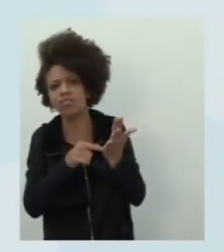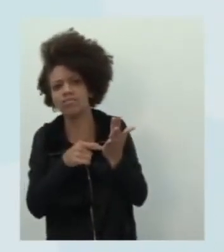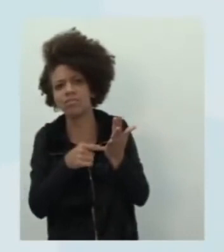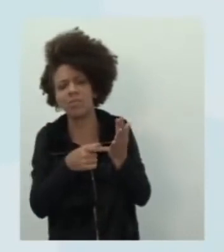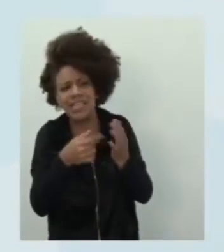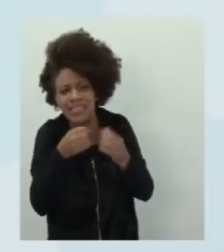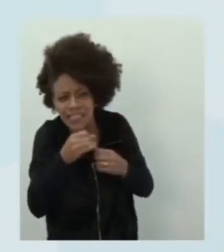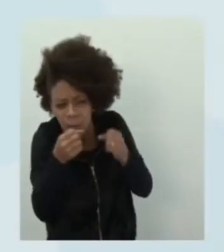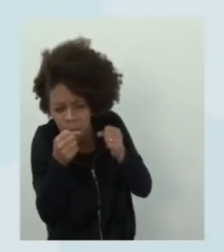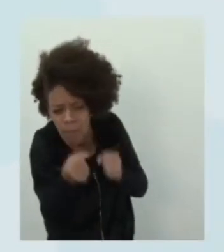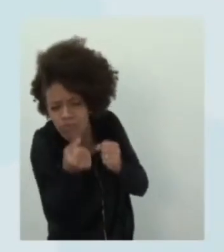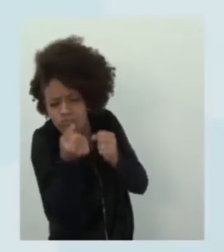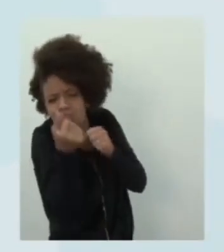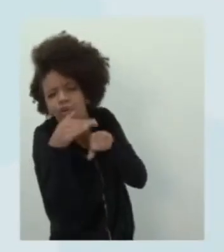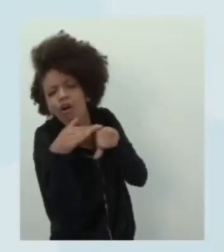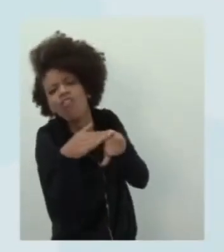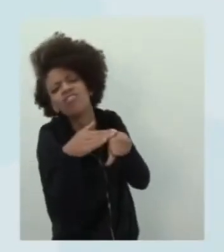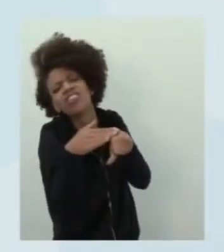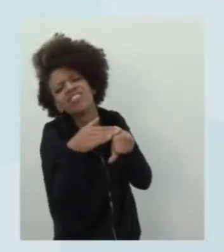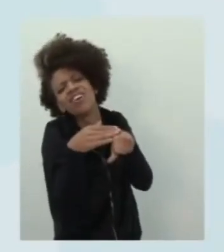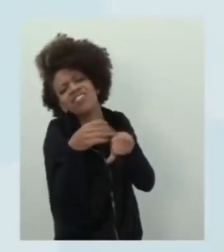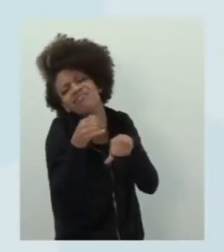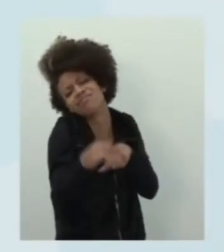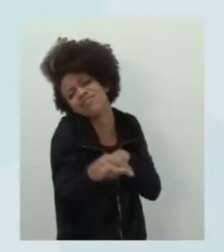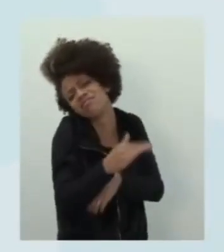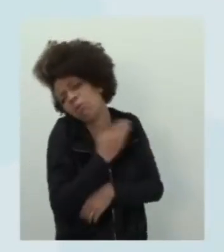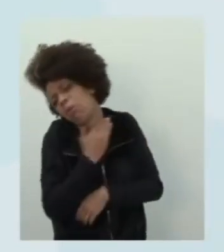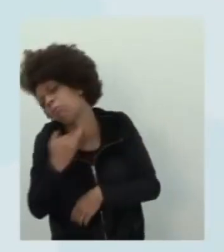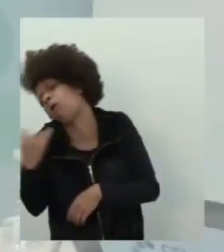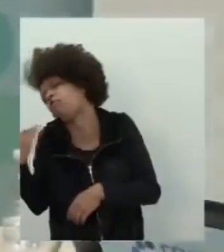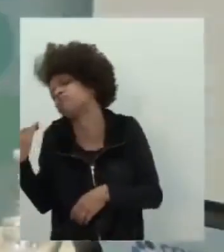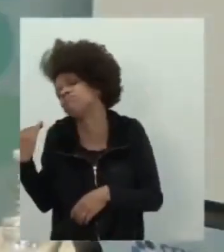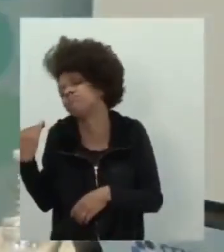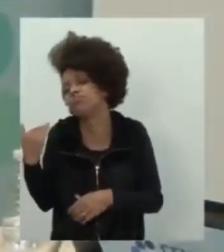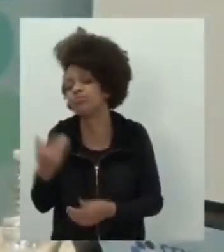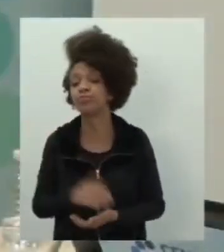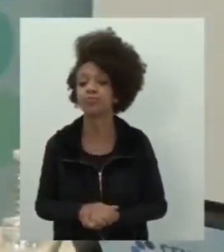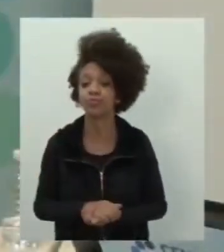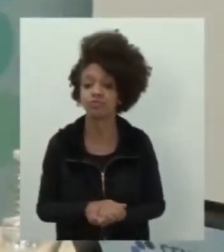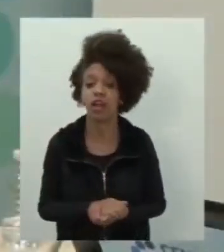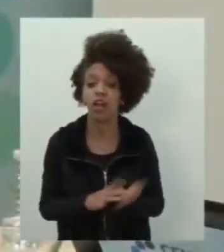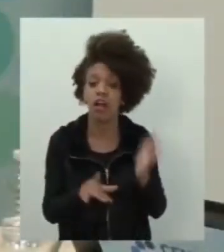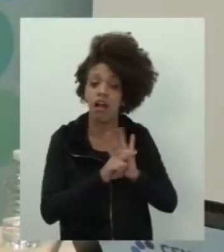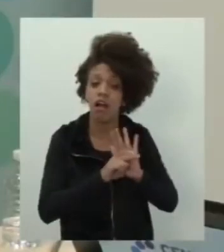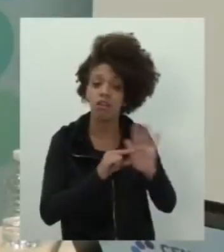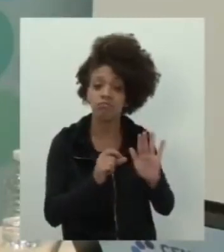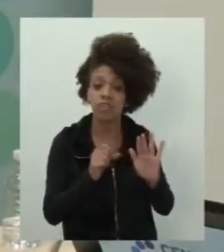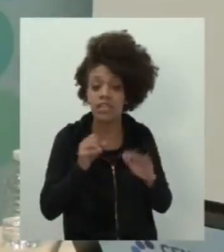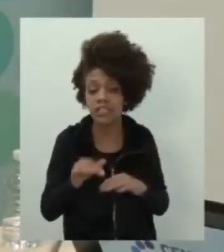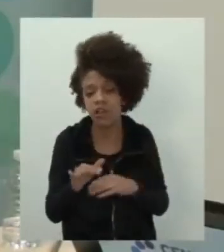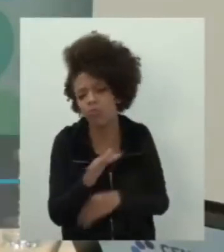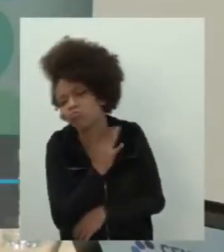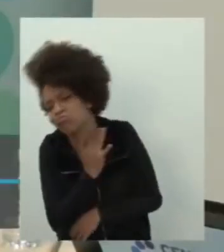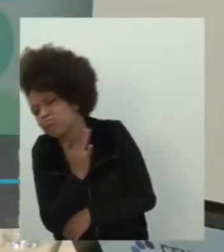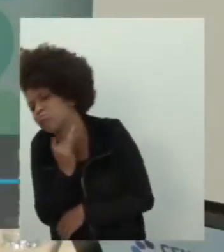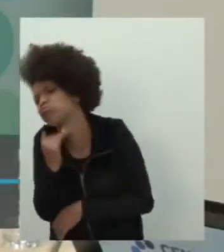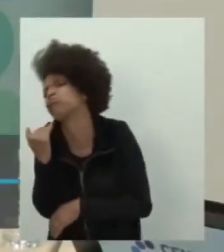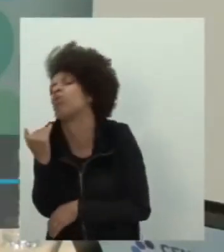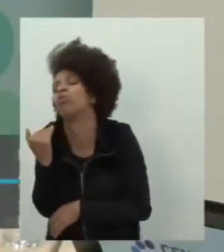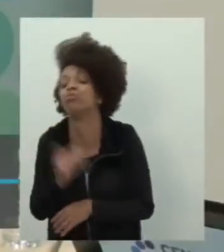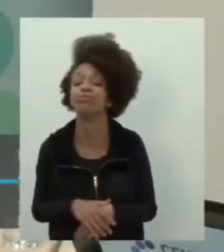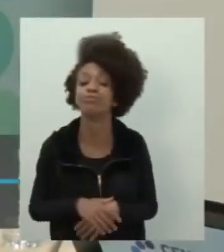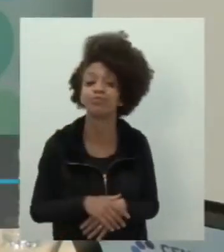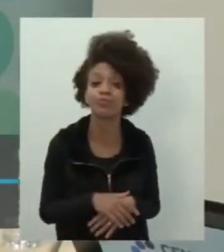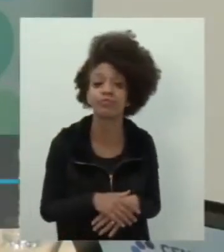possa com ela falar, senão dá-me a morte. A gente percebe que tem até um refrão, né? Senão dá-me a morte. Tem